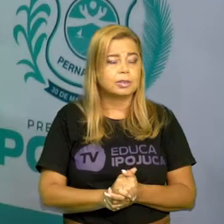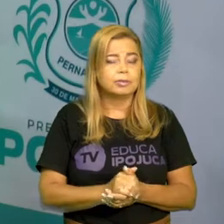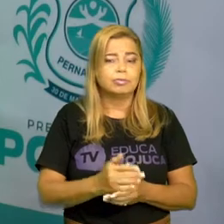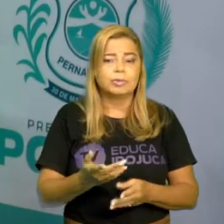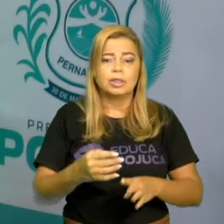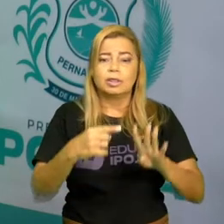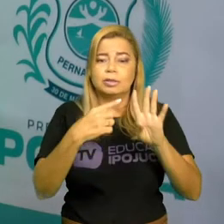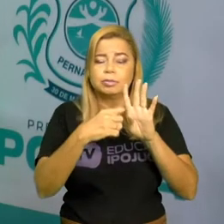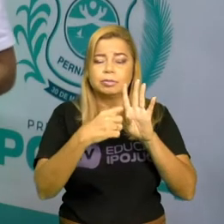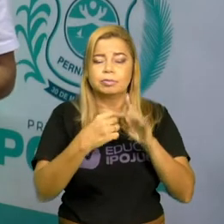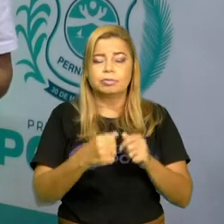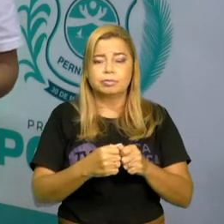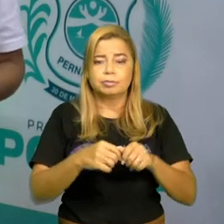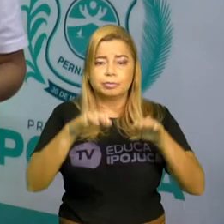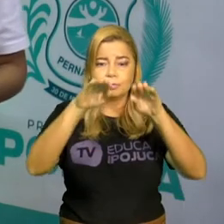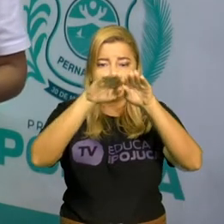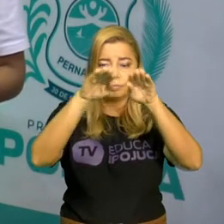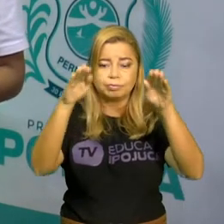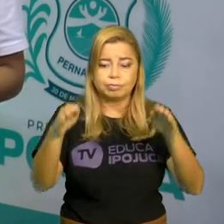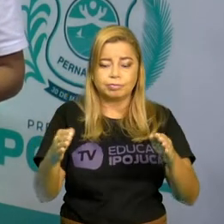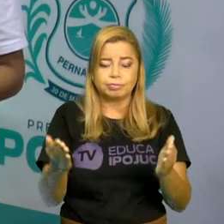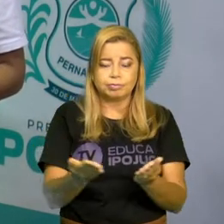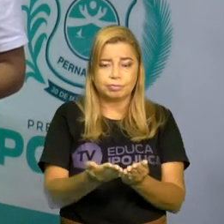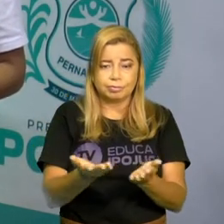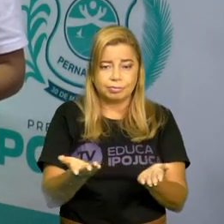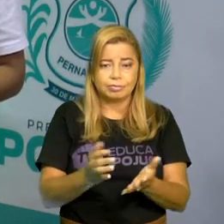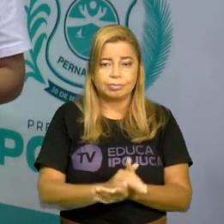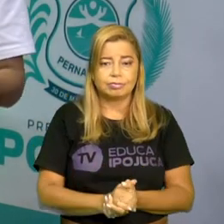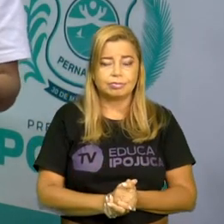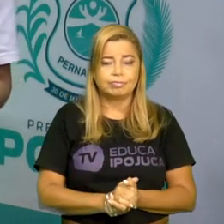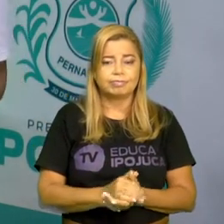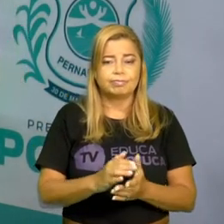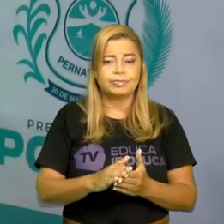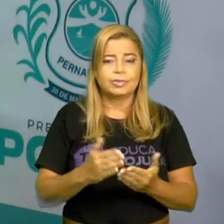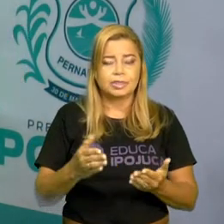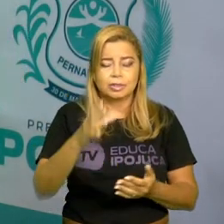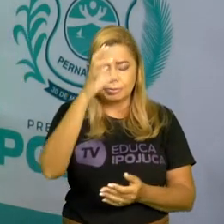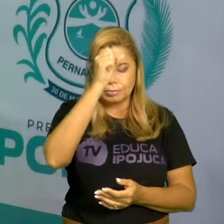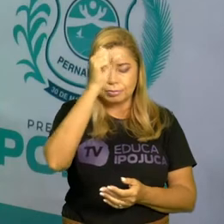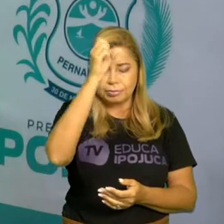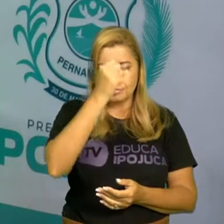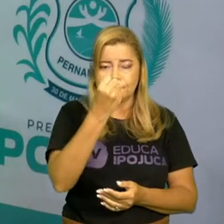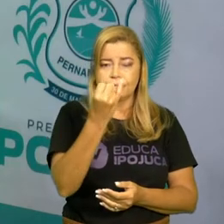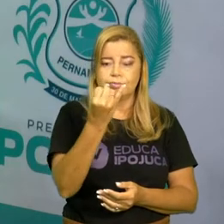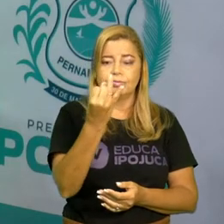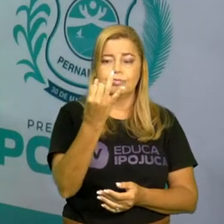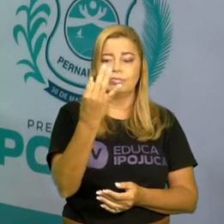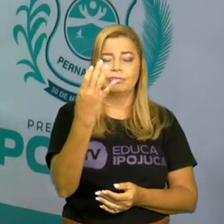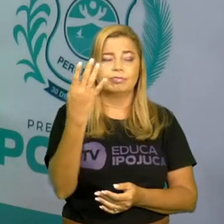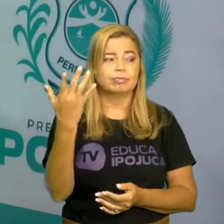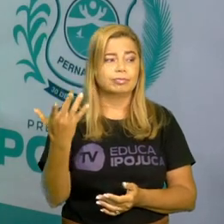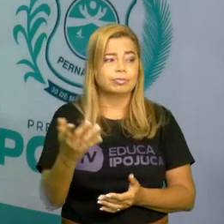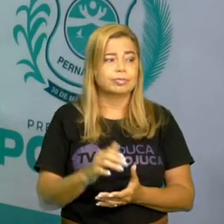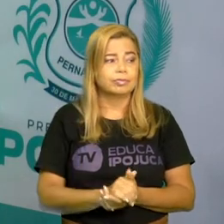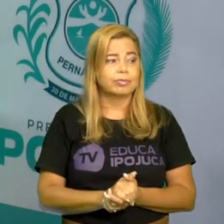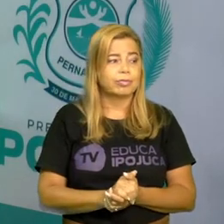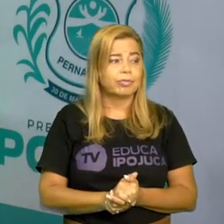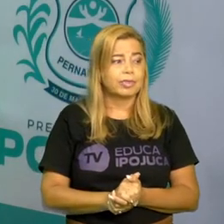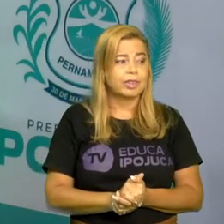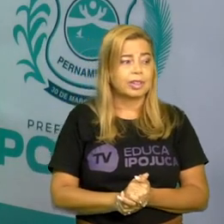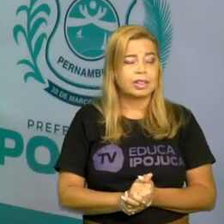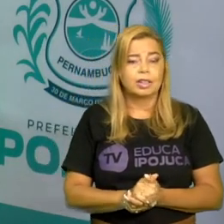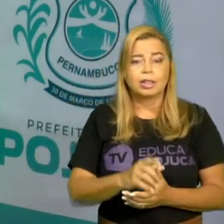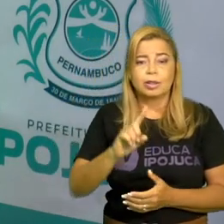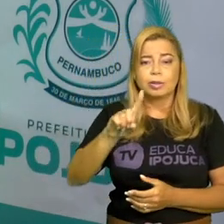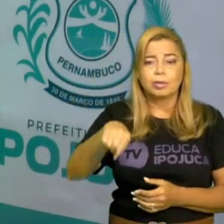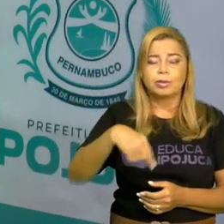1000 cubinhos desse. E assim a gente vai aprendendo a contar. Aqui, ó, outra forma de representar. Veja mais